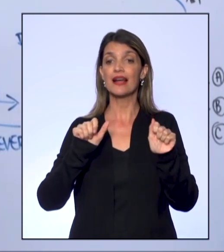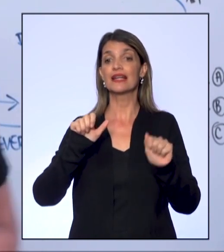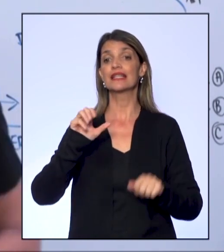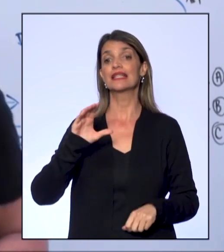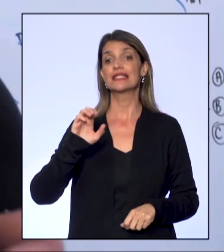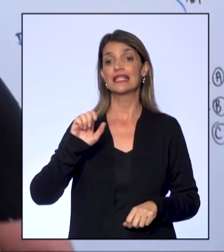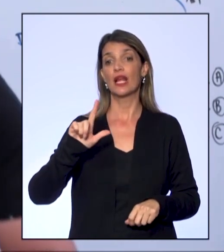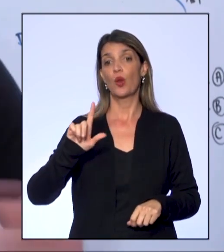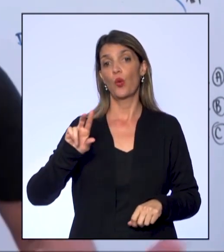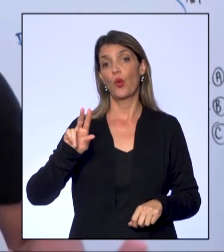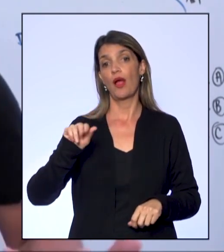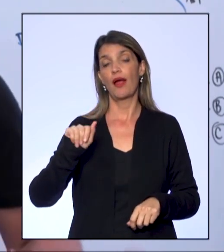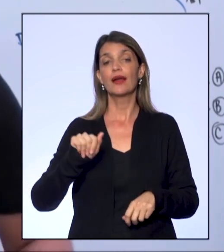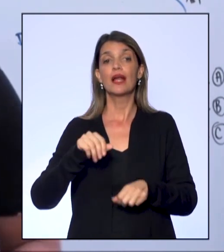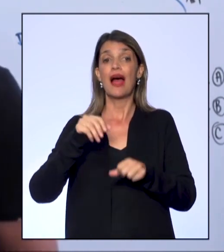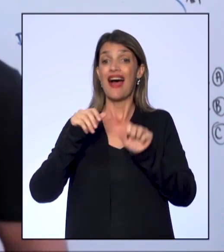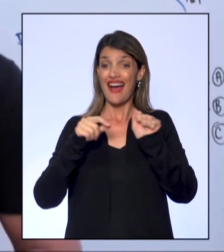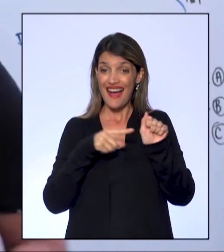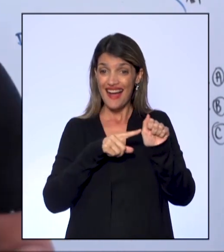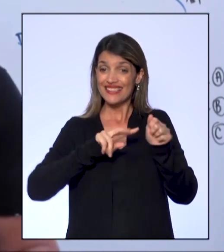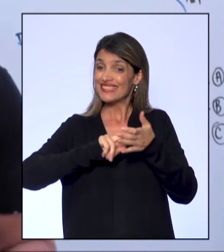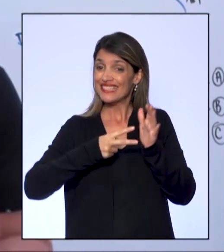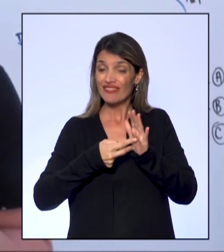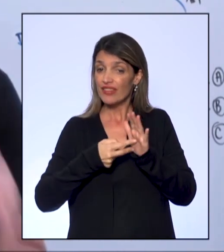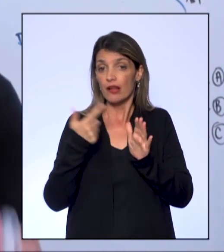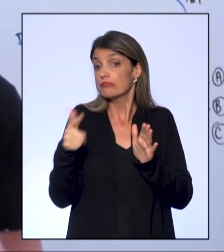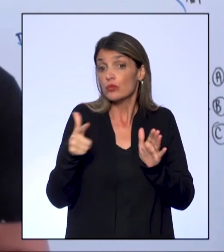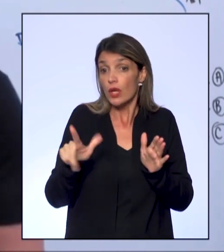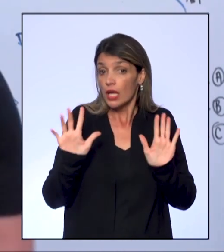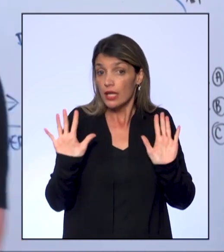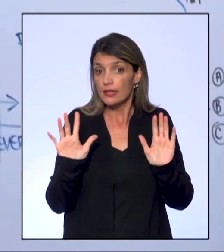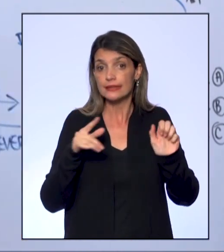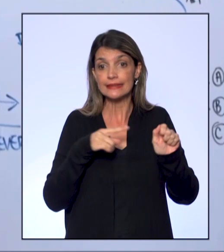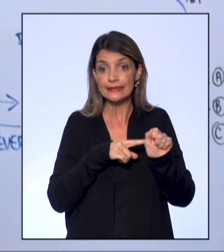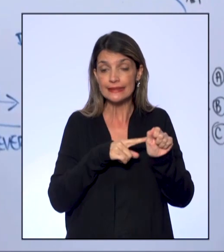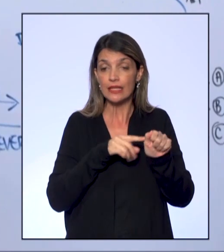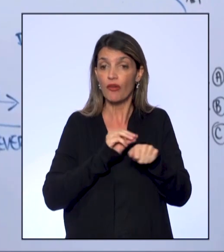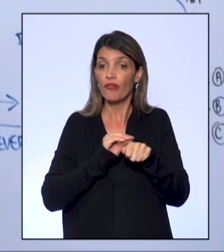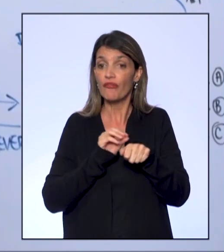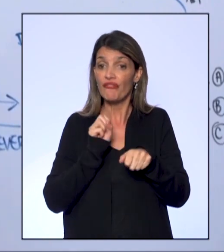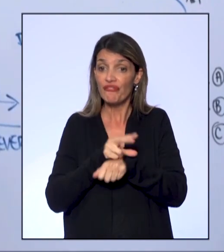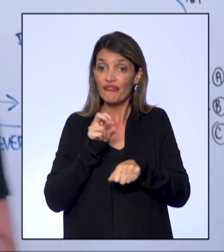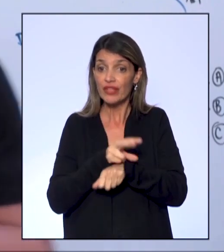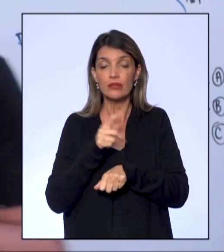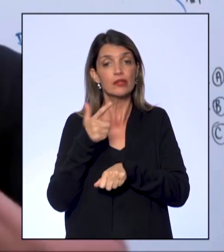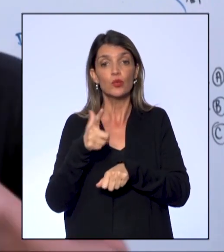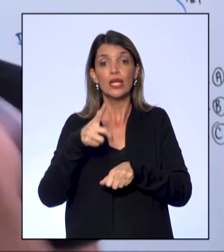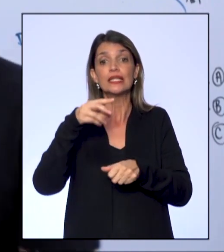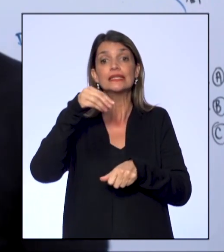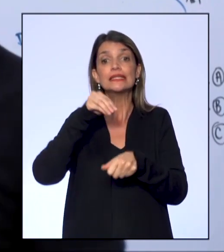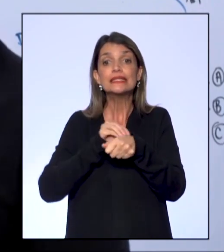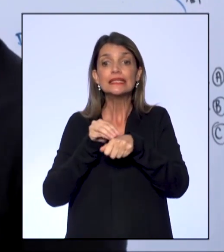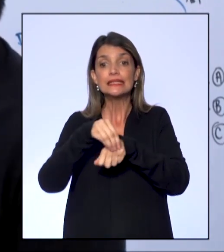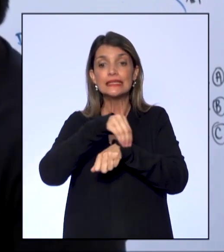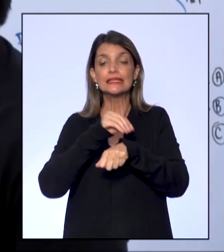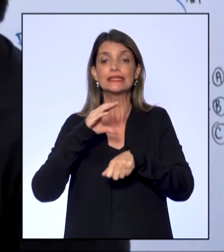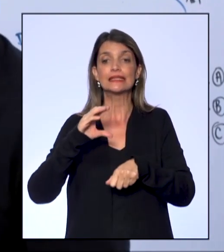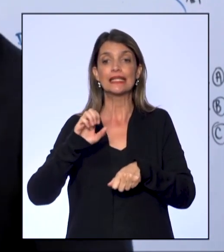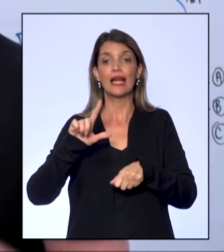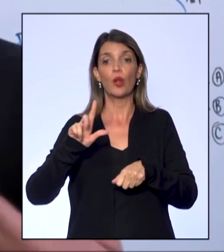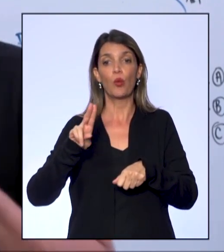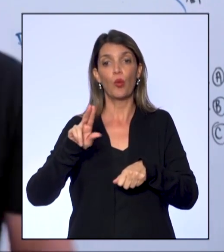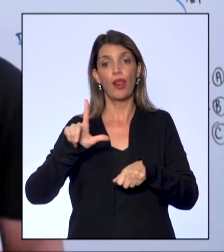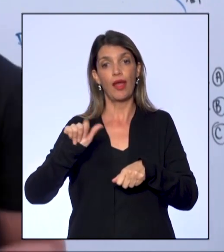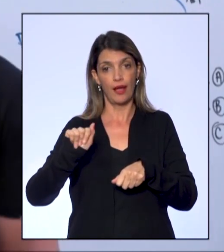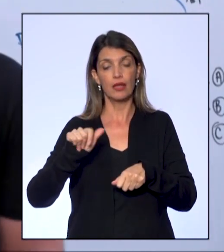quer dizer sem, ausência. Então, acelular quer dizer que o vírus ele não possui célula, galera. Então, ele possui uma estrutura que a gente vai